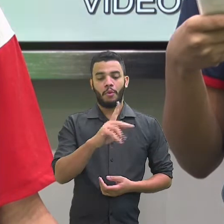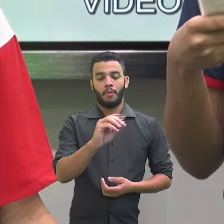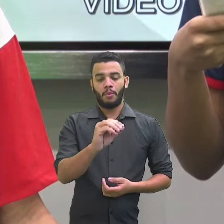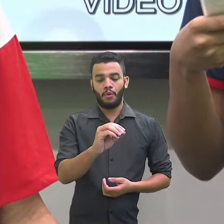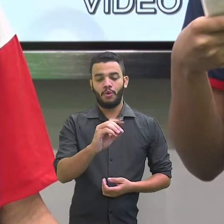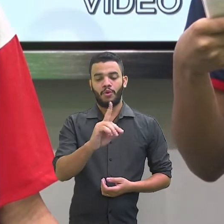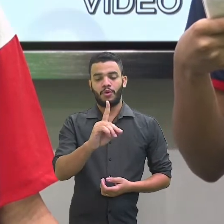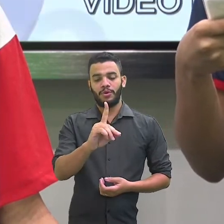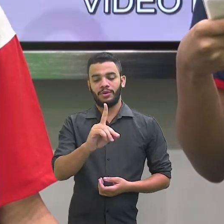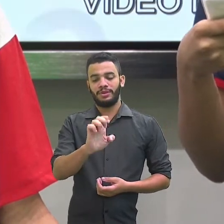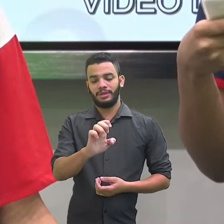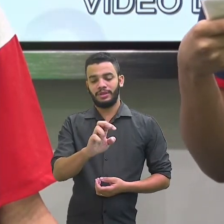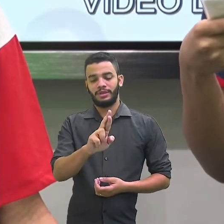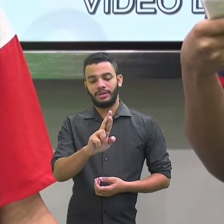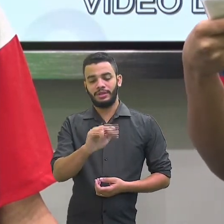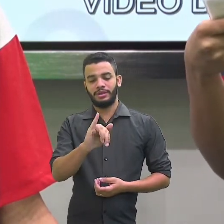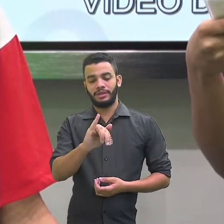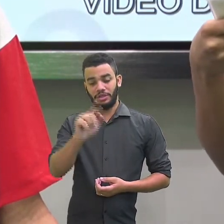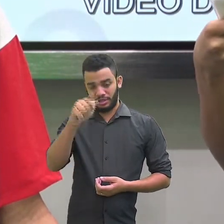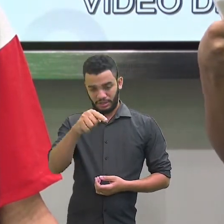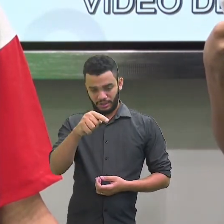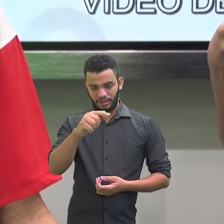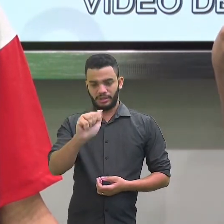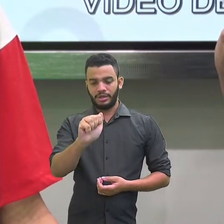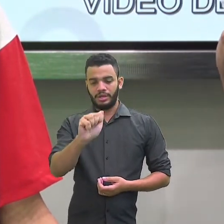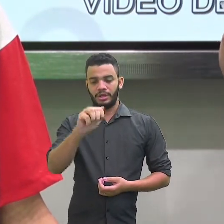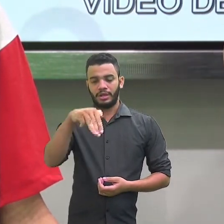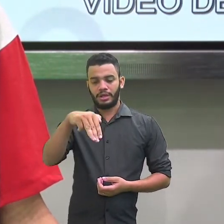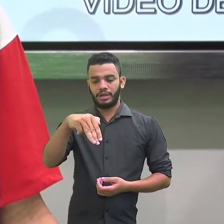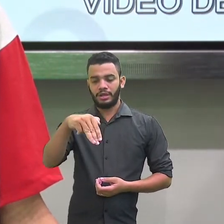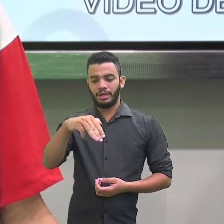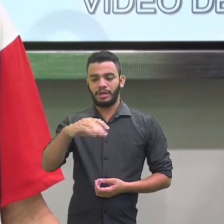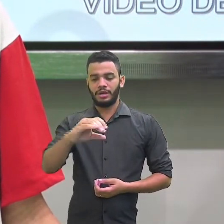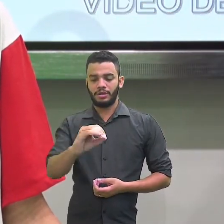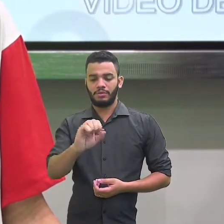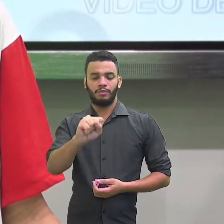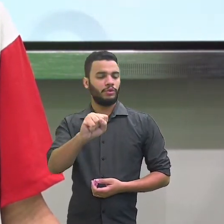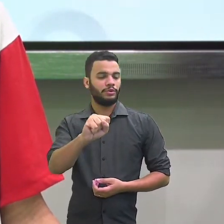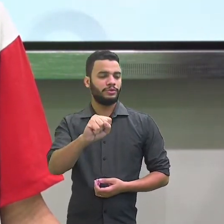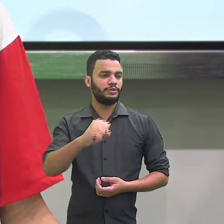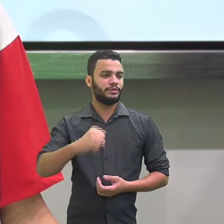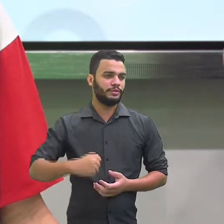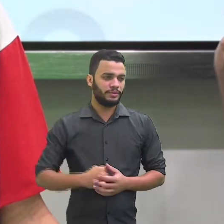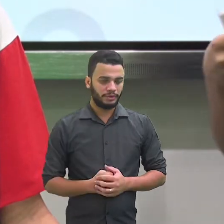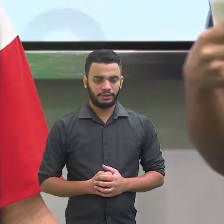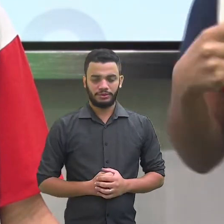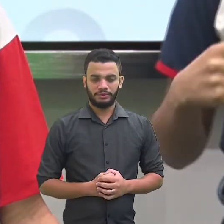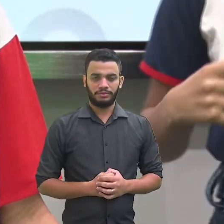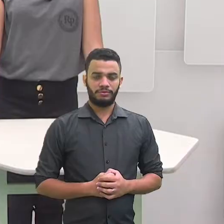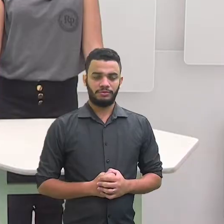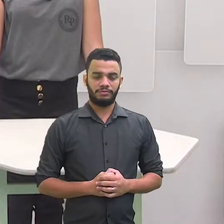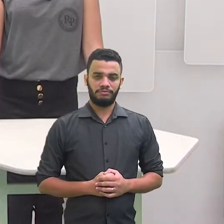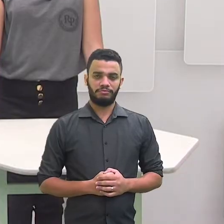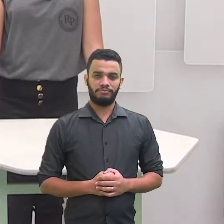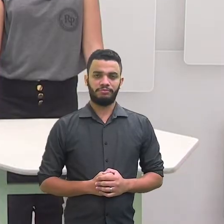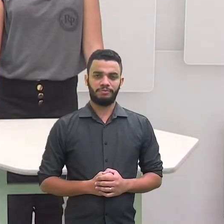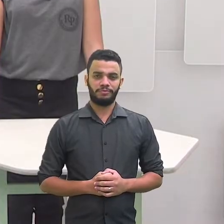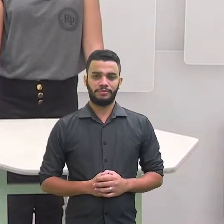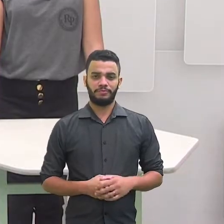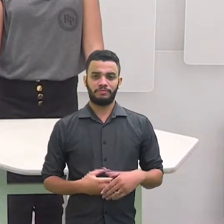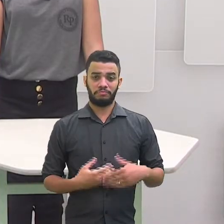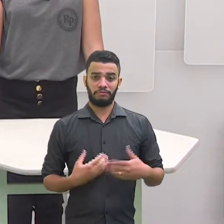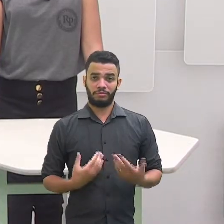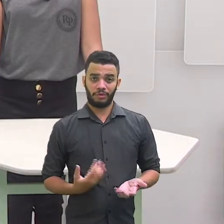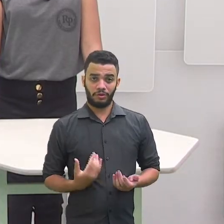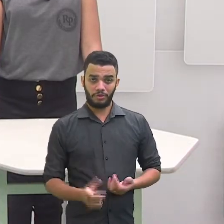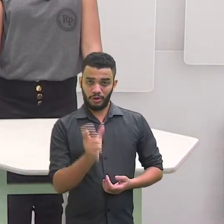P-O-D-E-R-I, acento agudo no I, A-M-O-S. Poderíamos. E Pedro,